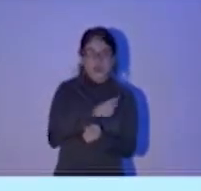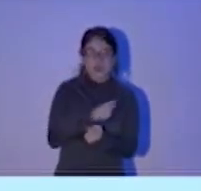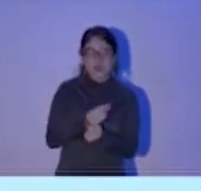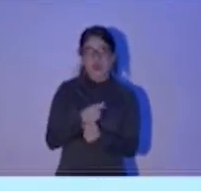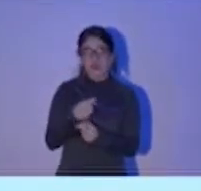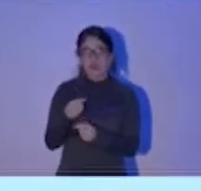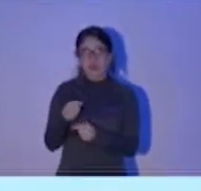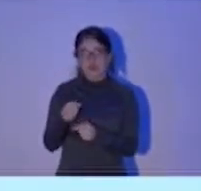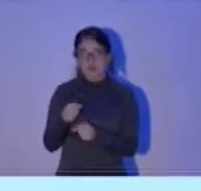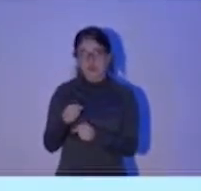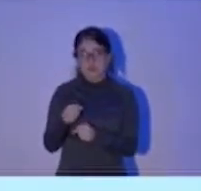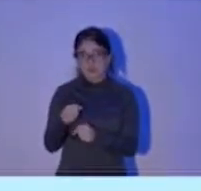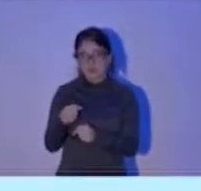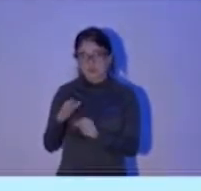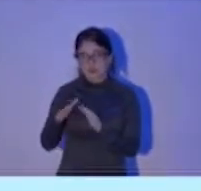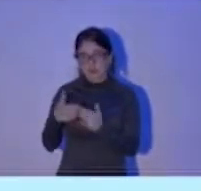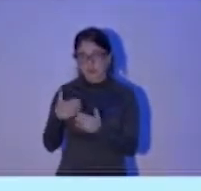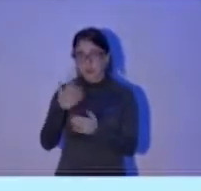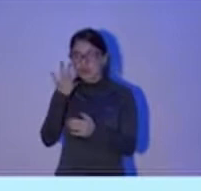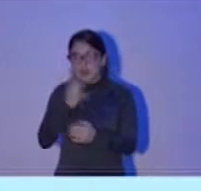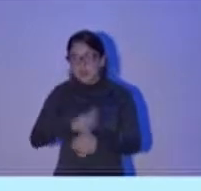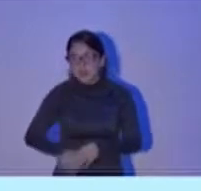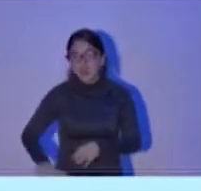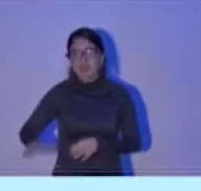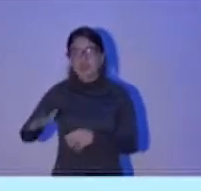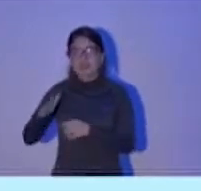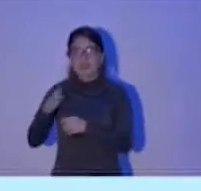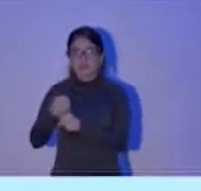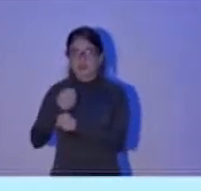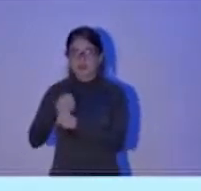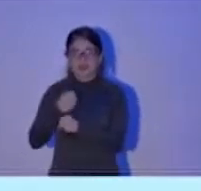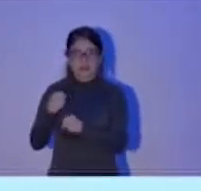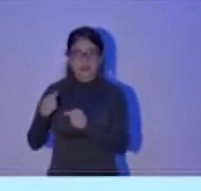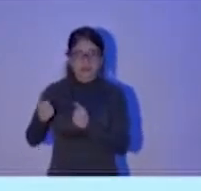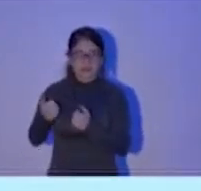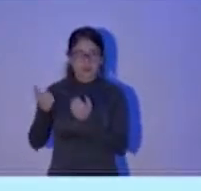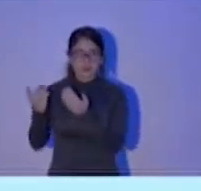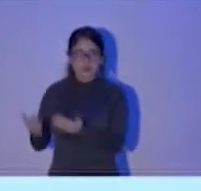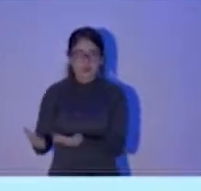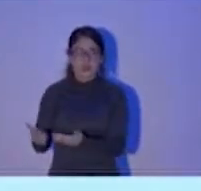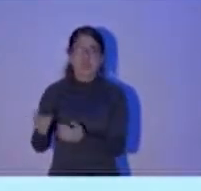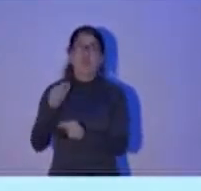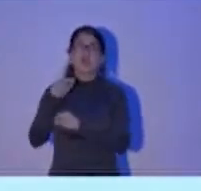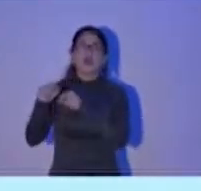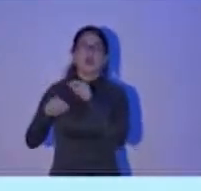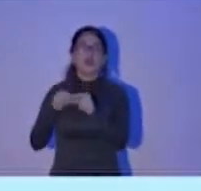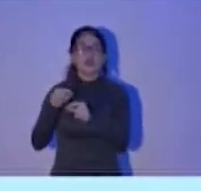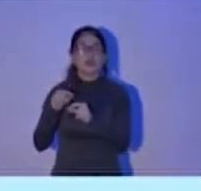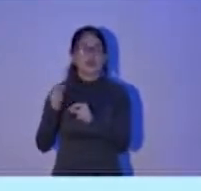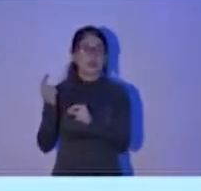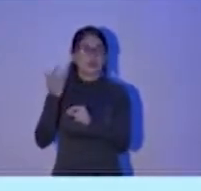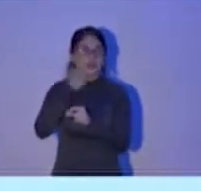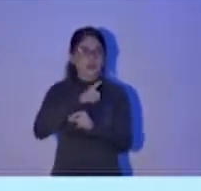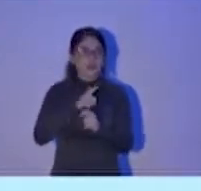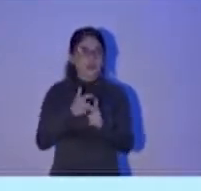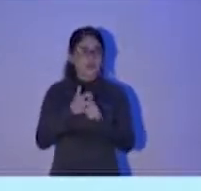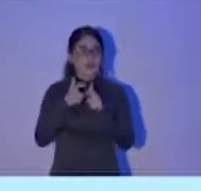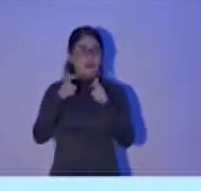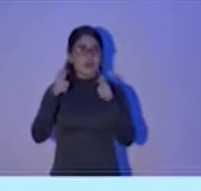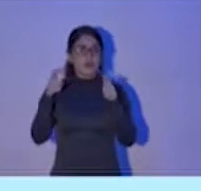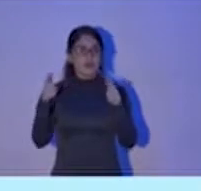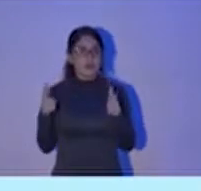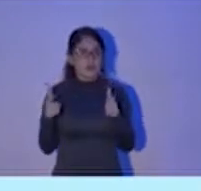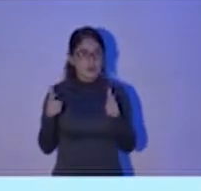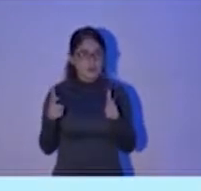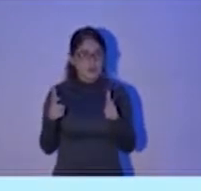estágio avançado de conclusão para que nós possamos investir o recurso e concluir a maior quantidade possível de creches para